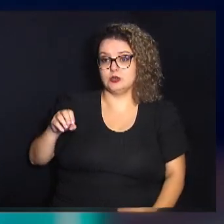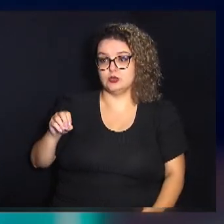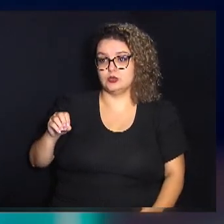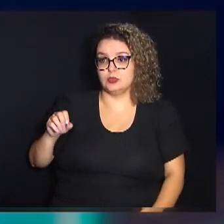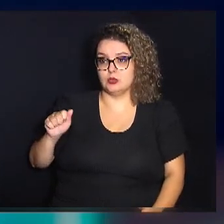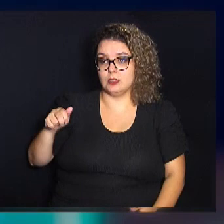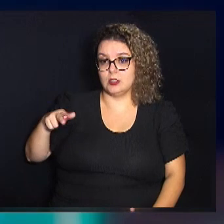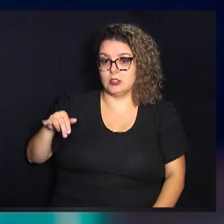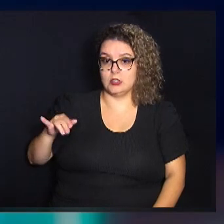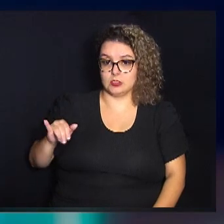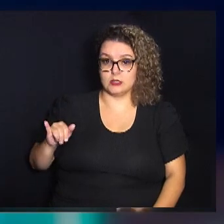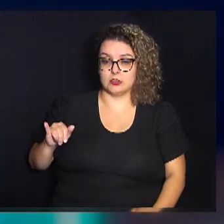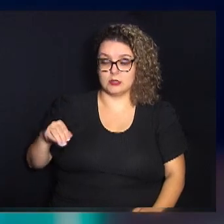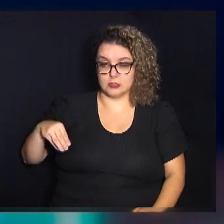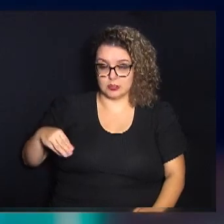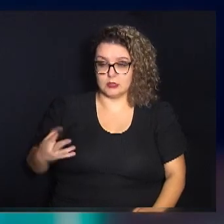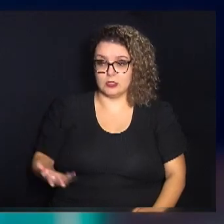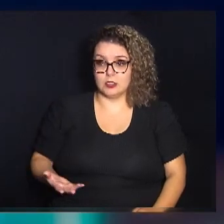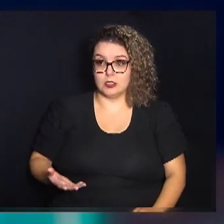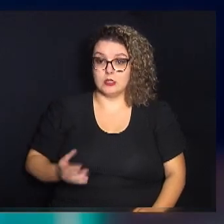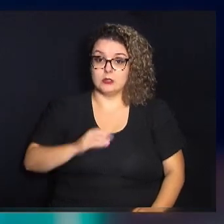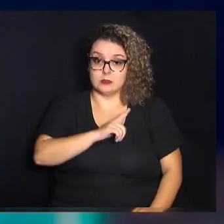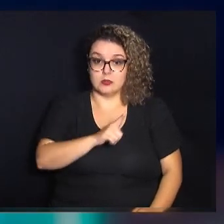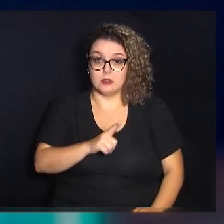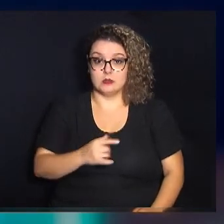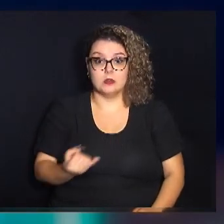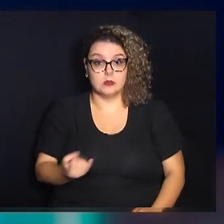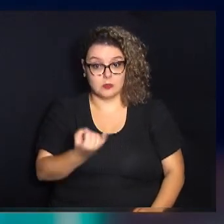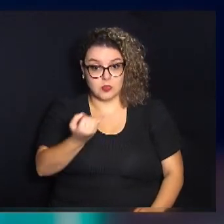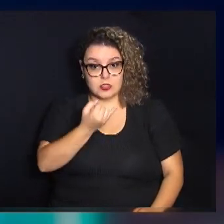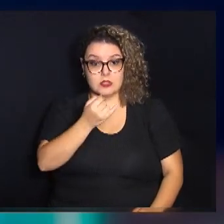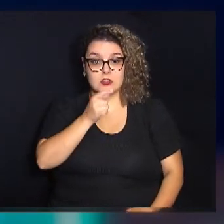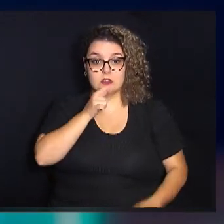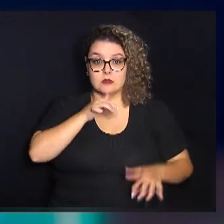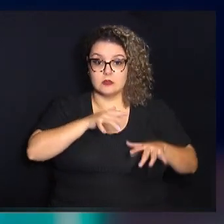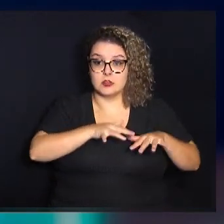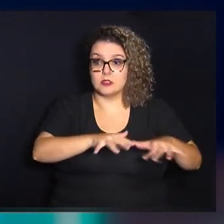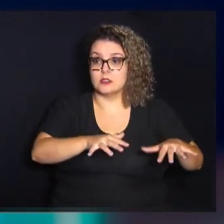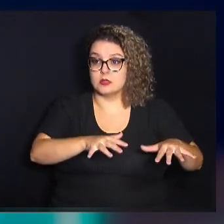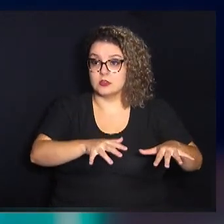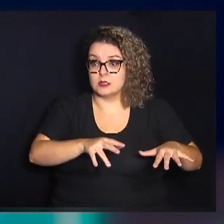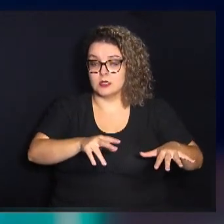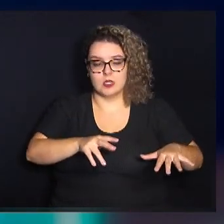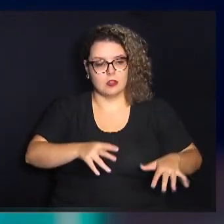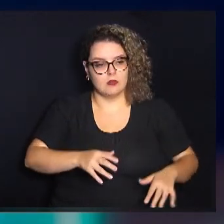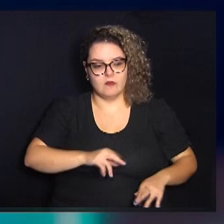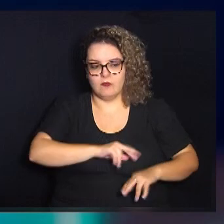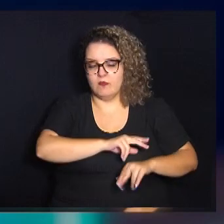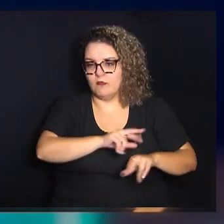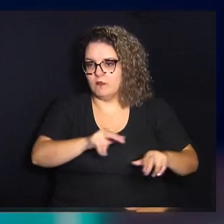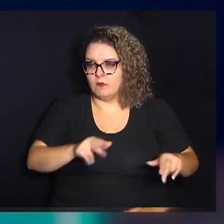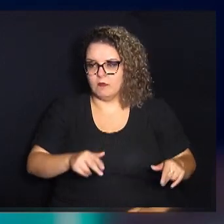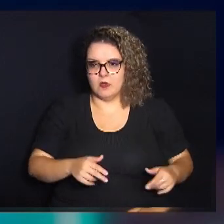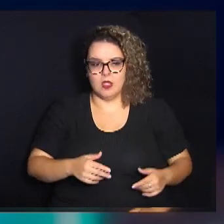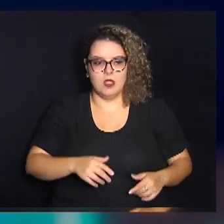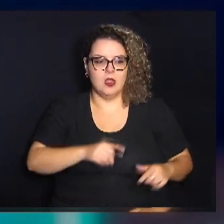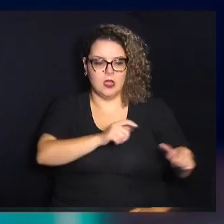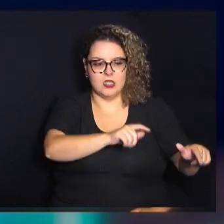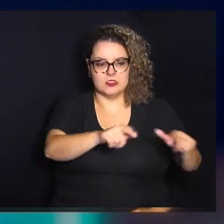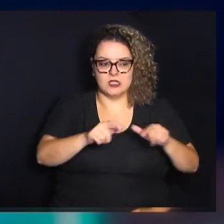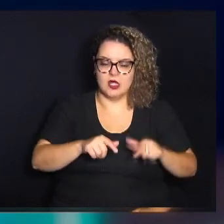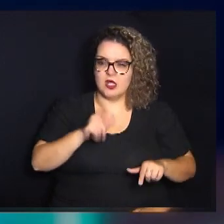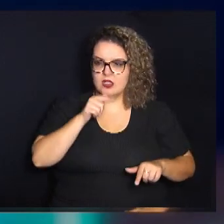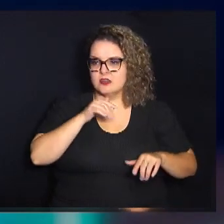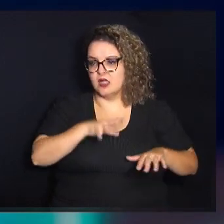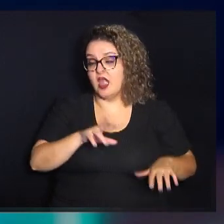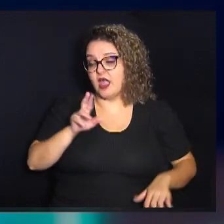Egídio. Então, o Campo Grande também é uma riqueza hídrica, né? Ele tem um patrimônio hídrico muito grande. O Campo Grande é